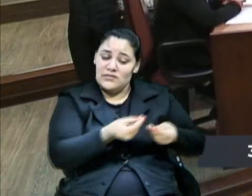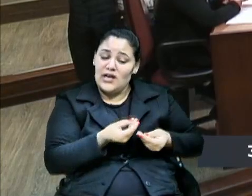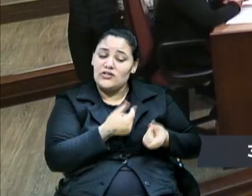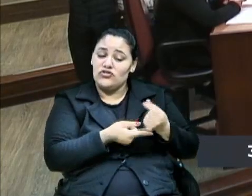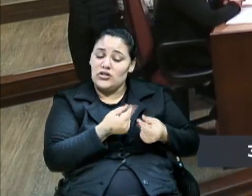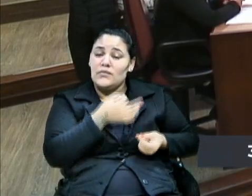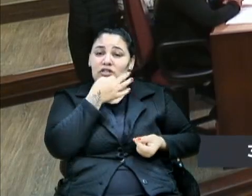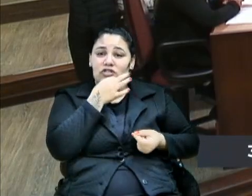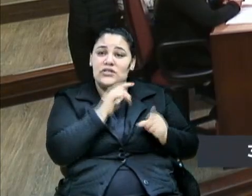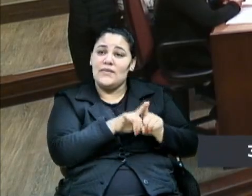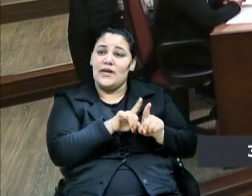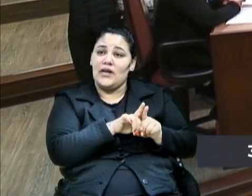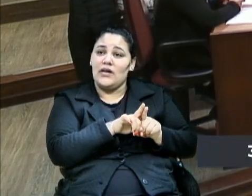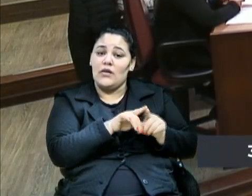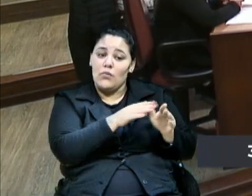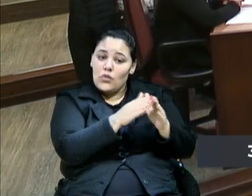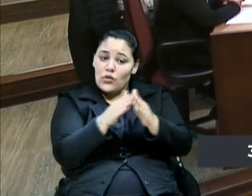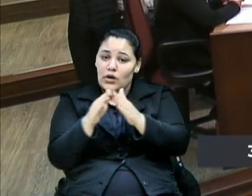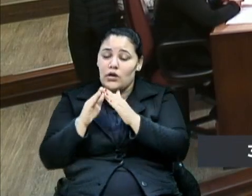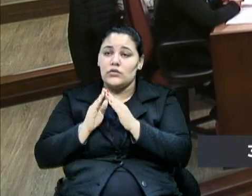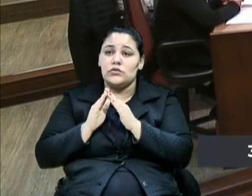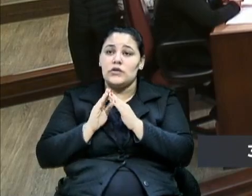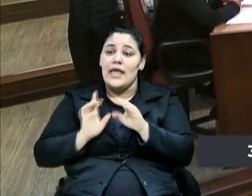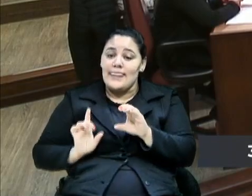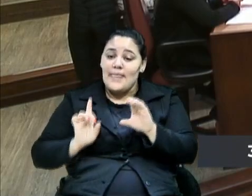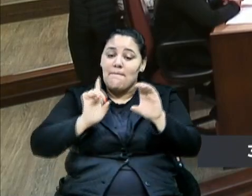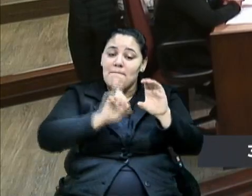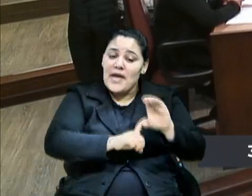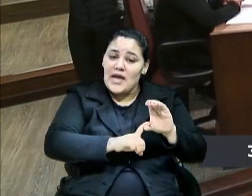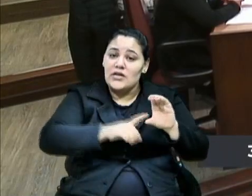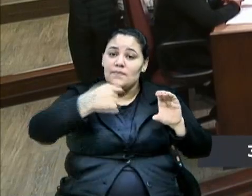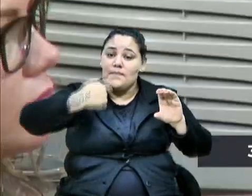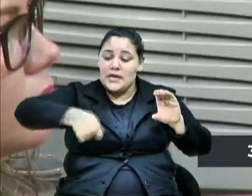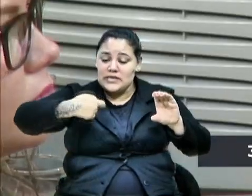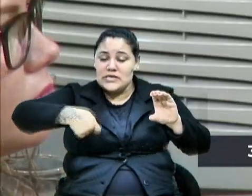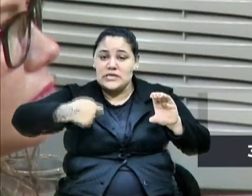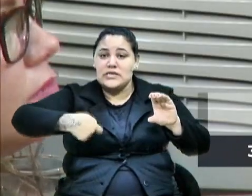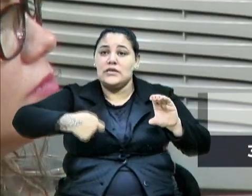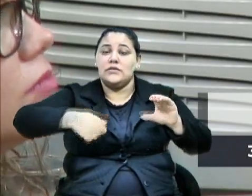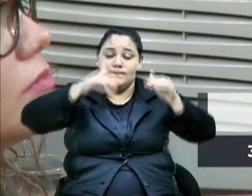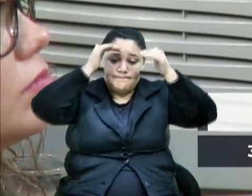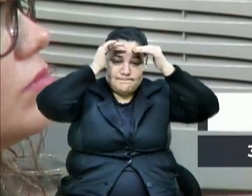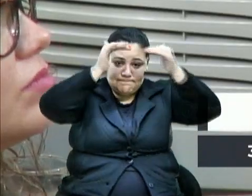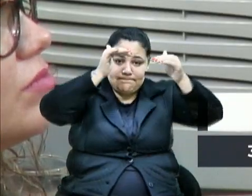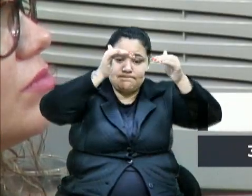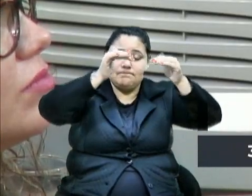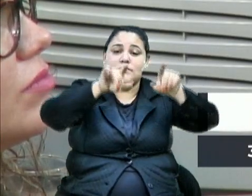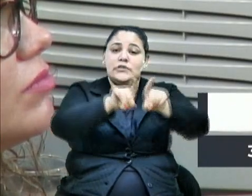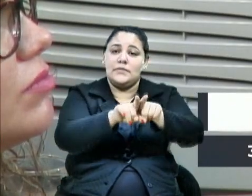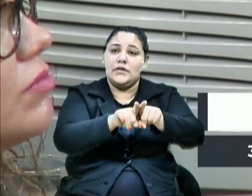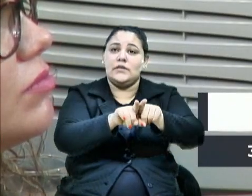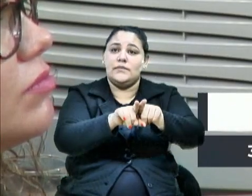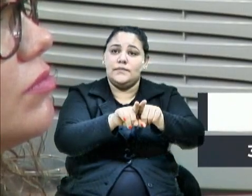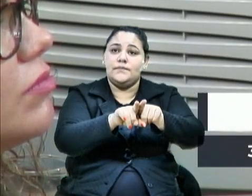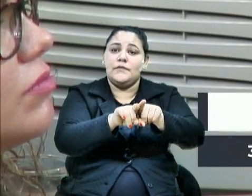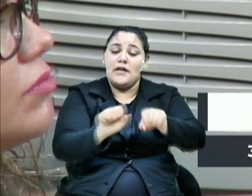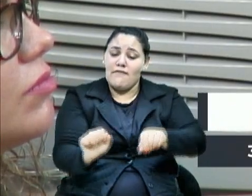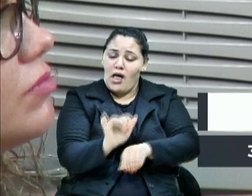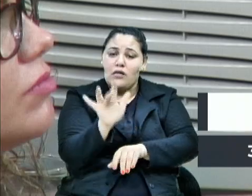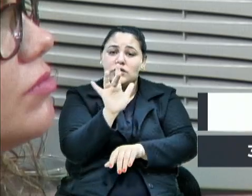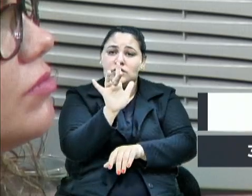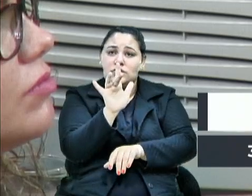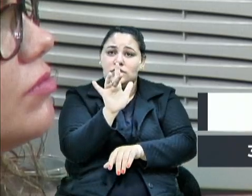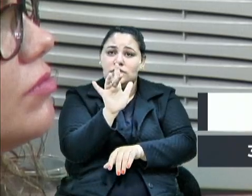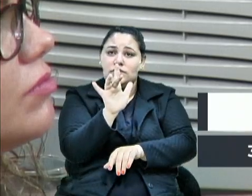São moradores que também dependem, precisam da sua dignidade e considerações. O problema é que